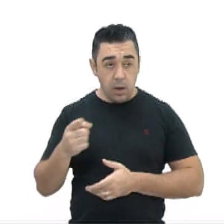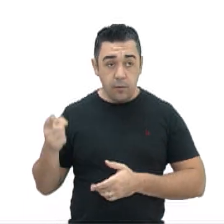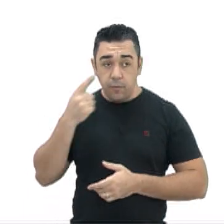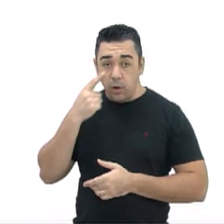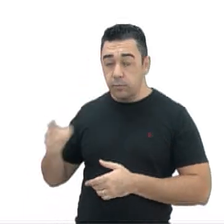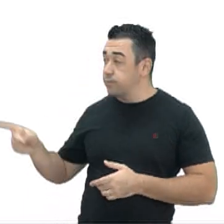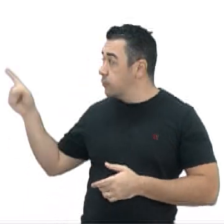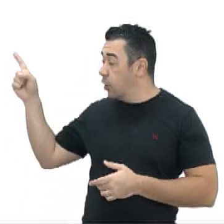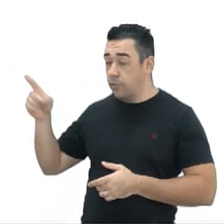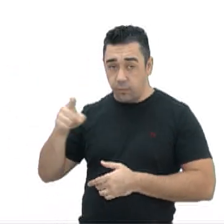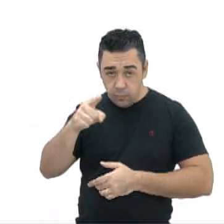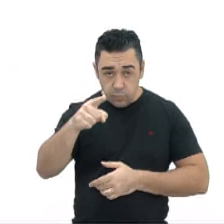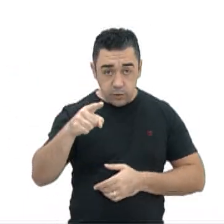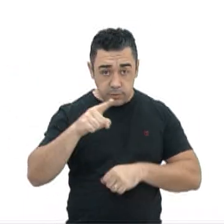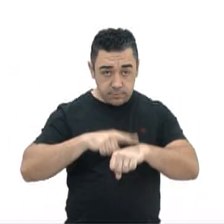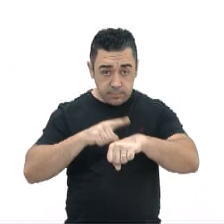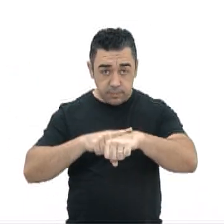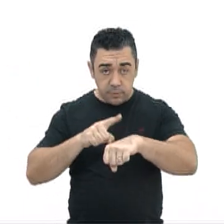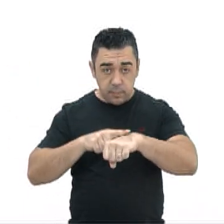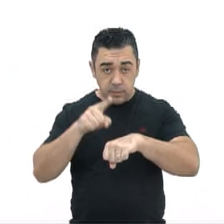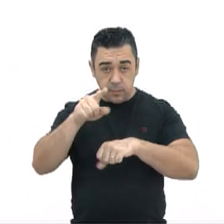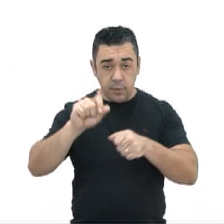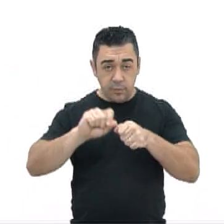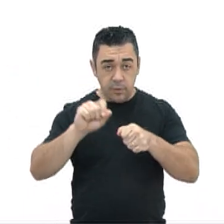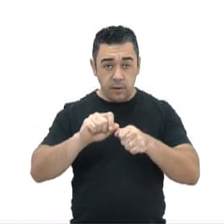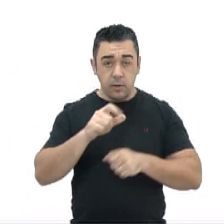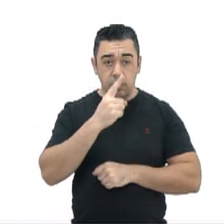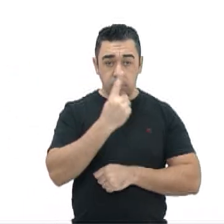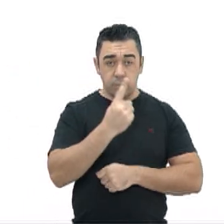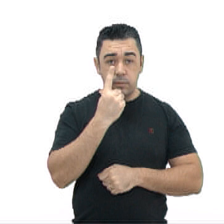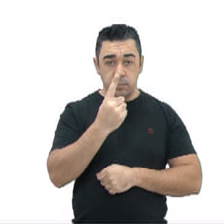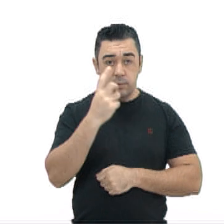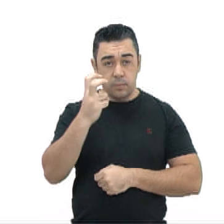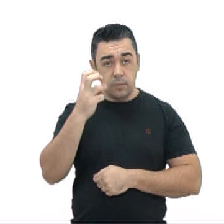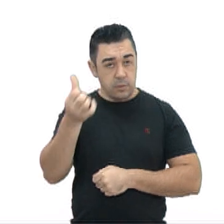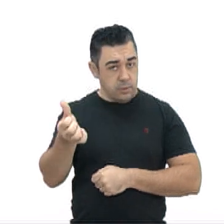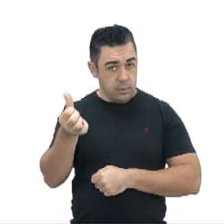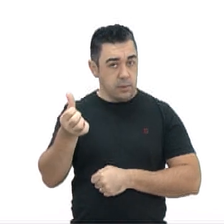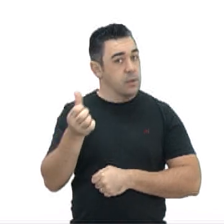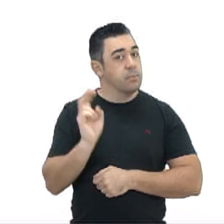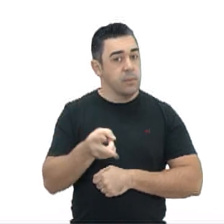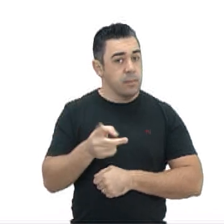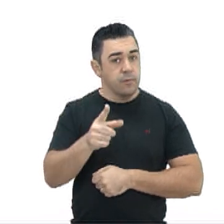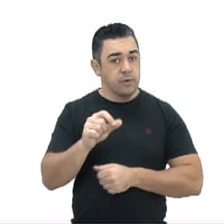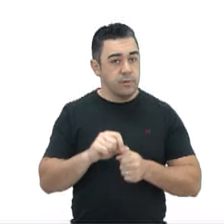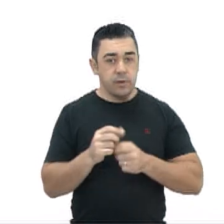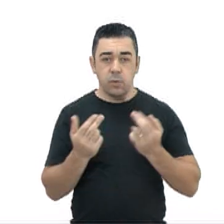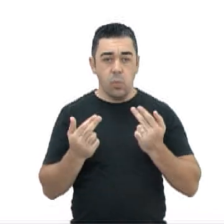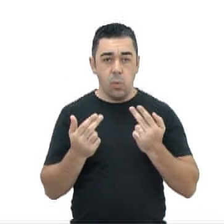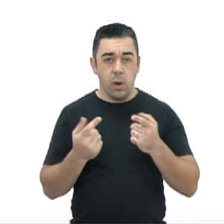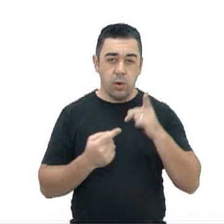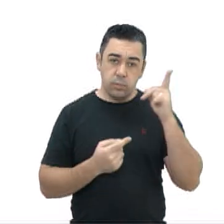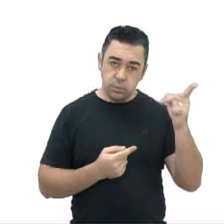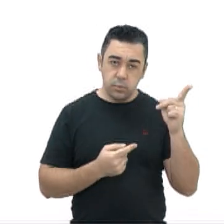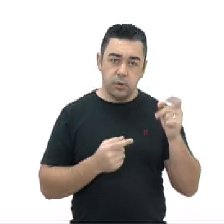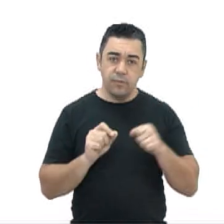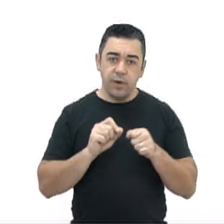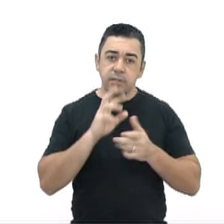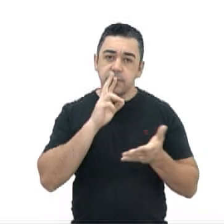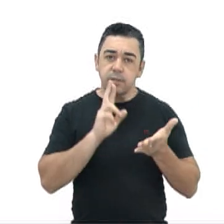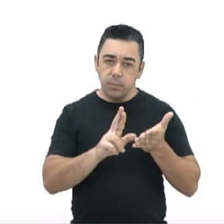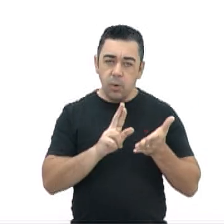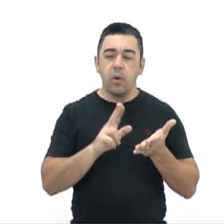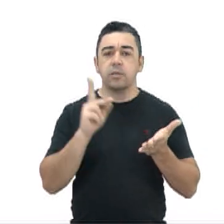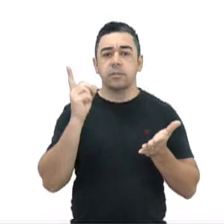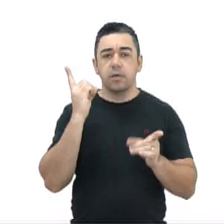para vocês fazerem, tá? Raiz quadrada de 1156 é da mesma maneira que eu fiz esses outros aqui, tá?